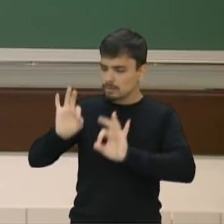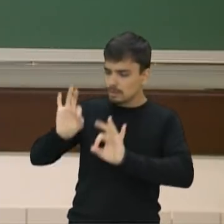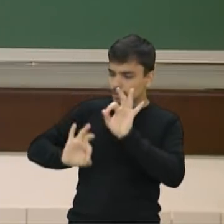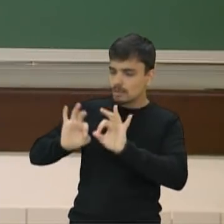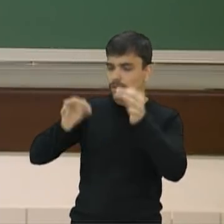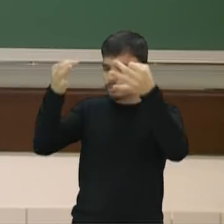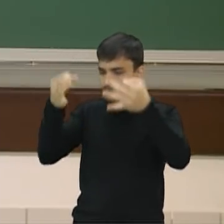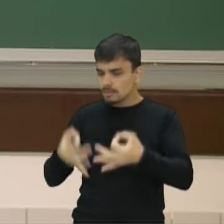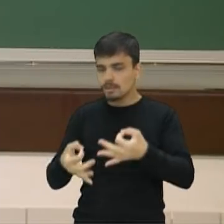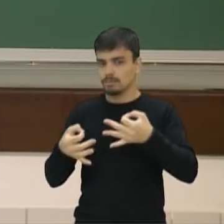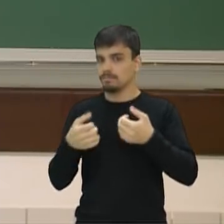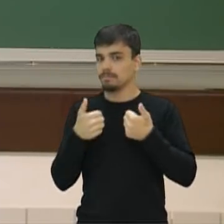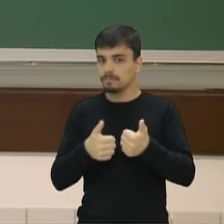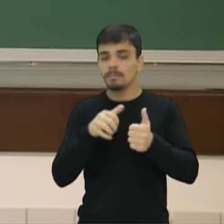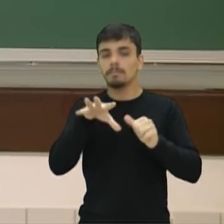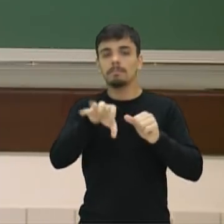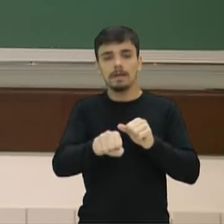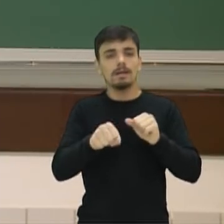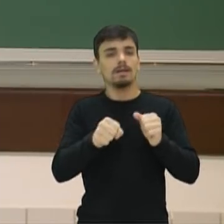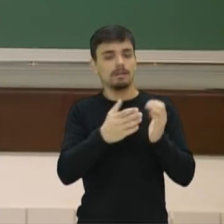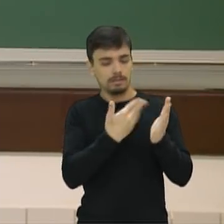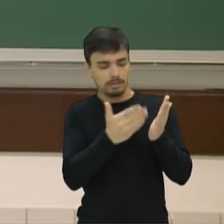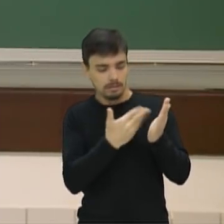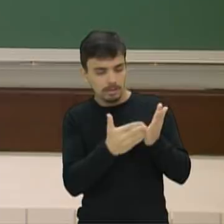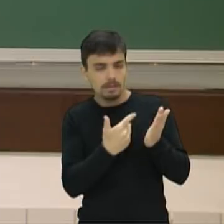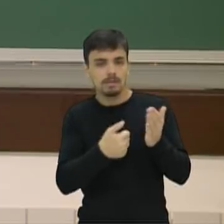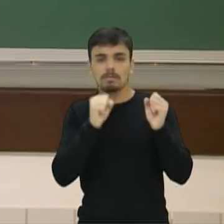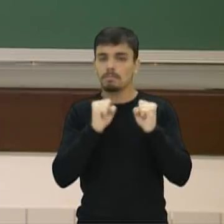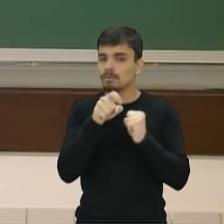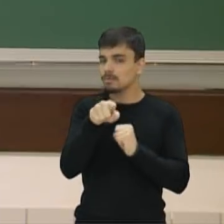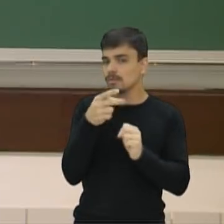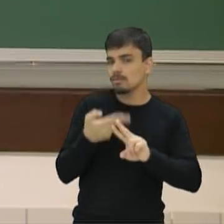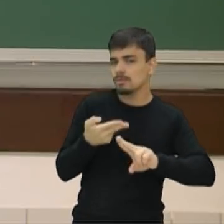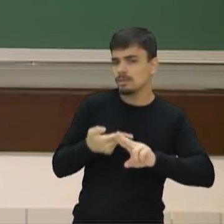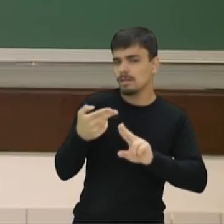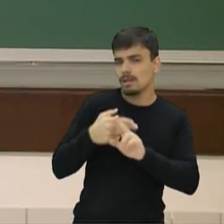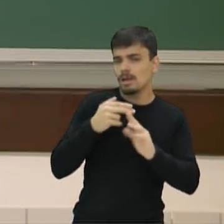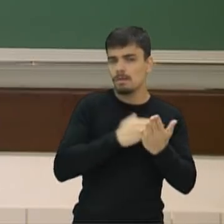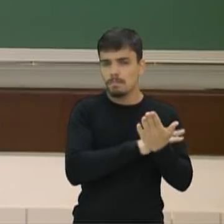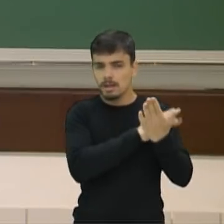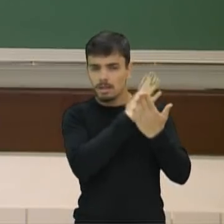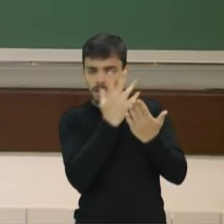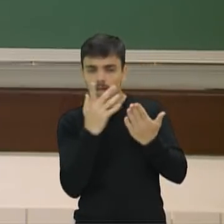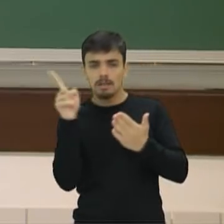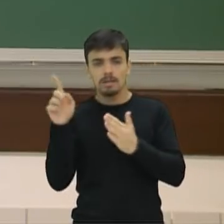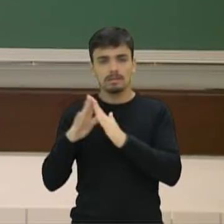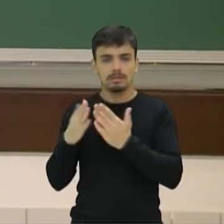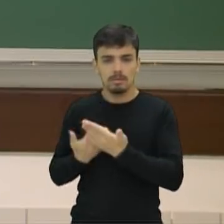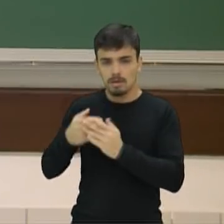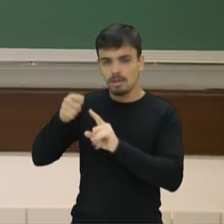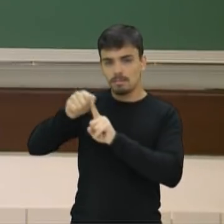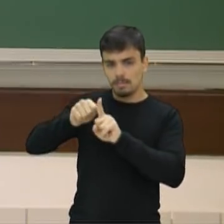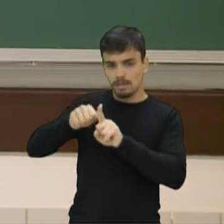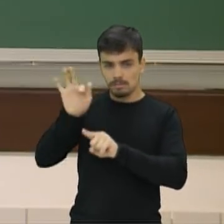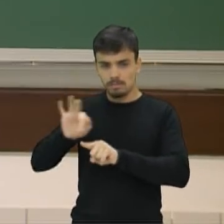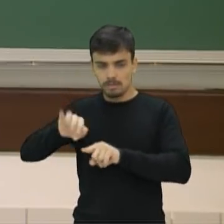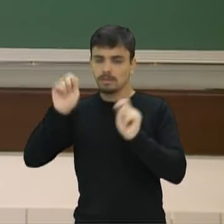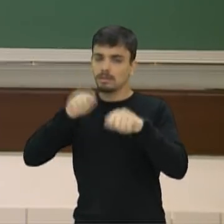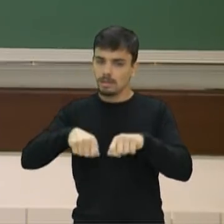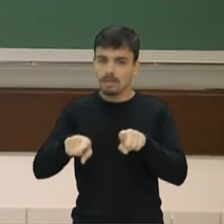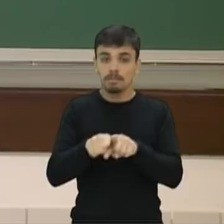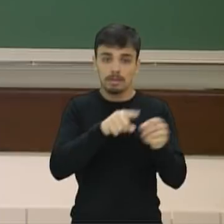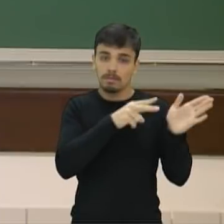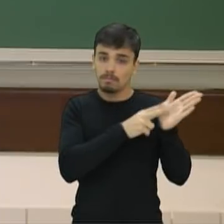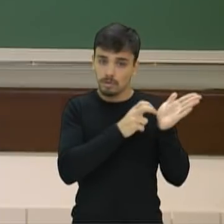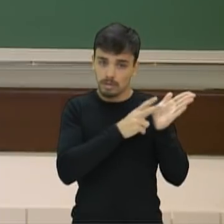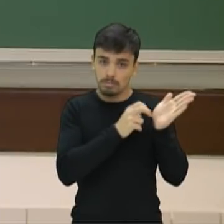organizadinho, tudo certinho. Então, pega o teu caderno, pode ser aquele que você está usando desde lá da escola, de fevereiro. Ele já serve até como